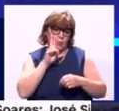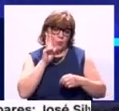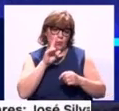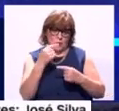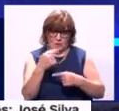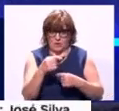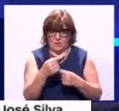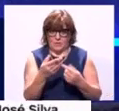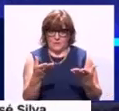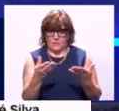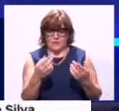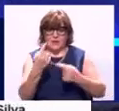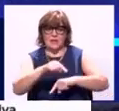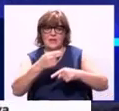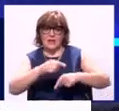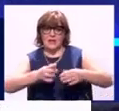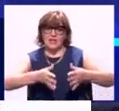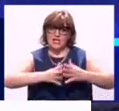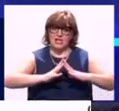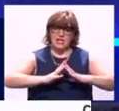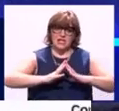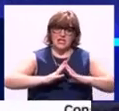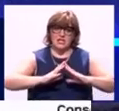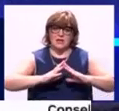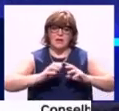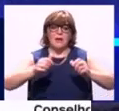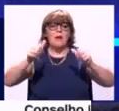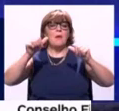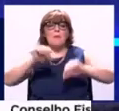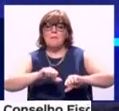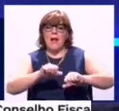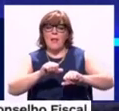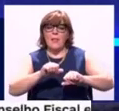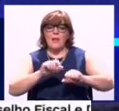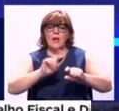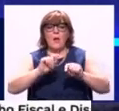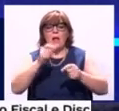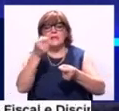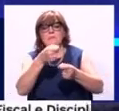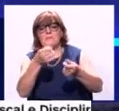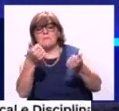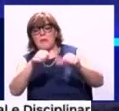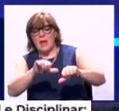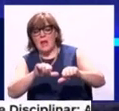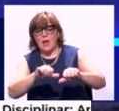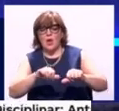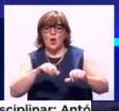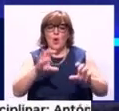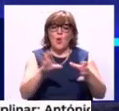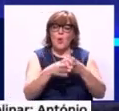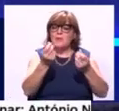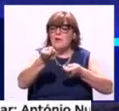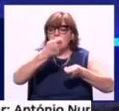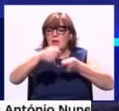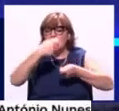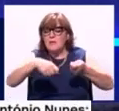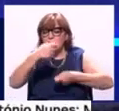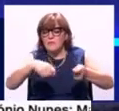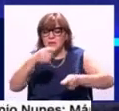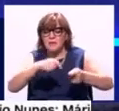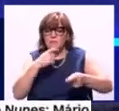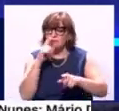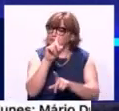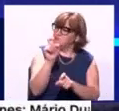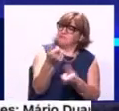e vê-se isso, há estratégias que foram mal delineadas. Um clube foi tão vendedor,